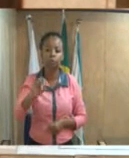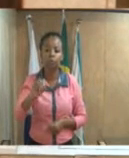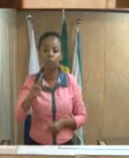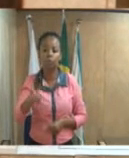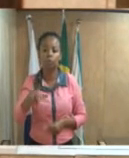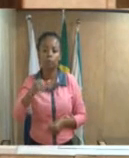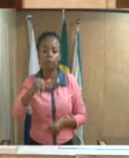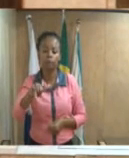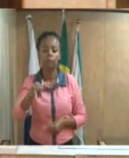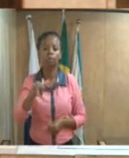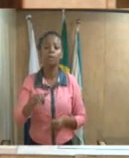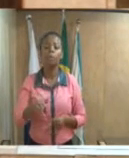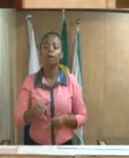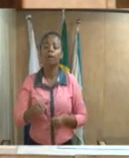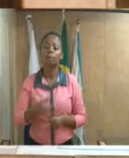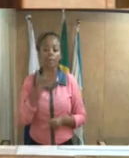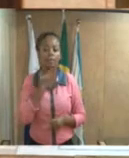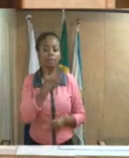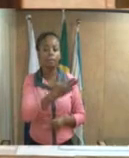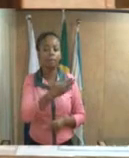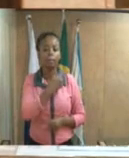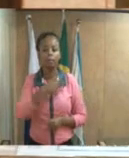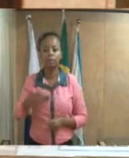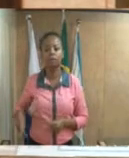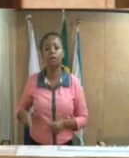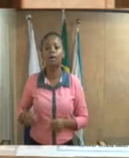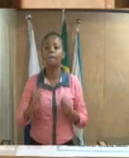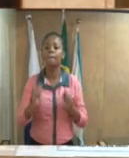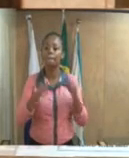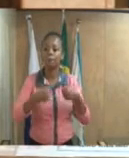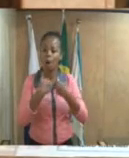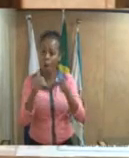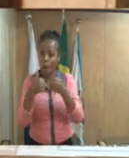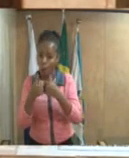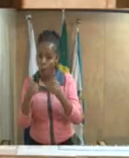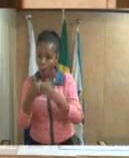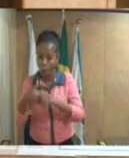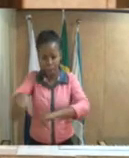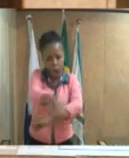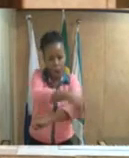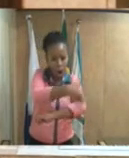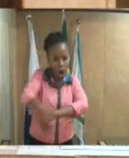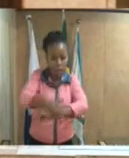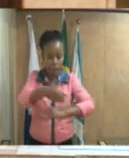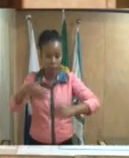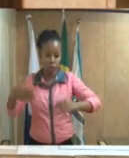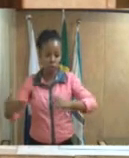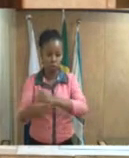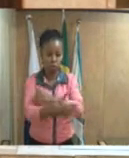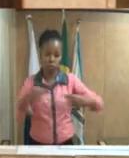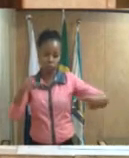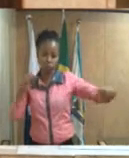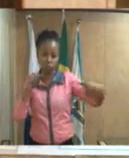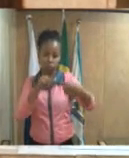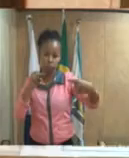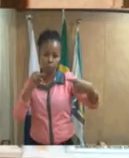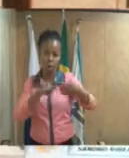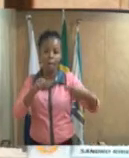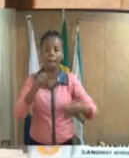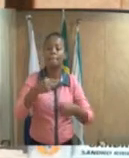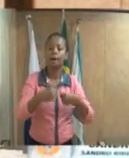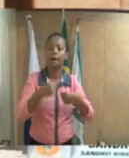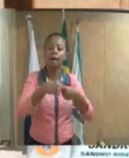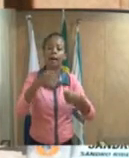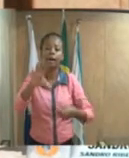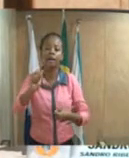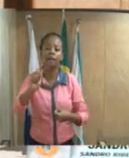excelentíssimo senhor prefeito a criação de uma linha de ônibus ligando o bairro Bar dos Cavaleiros, via Prainha,